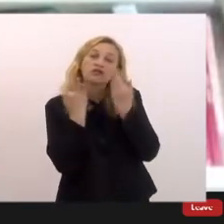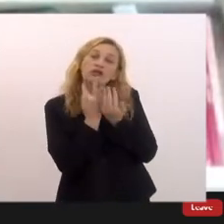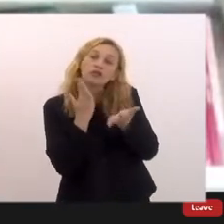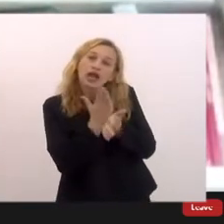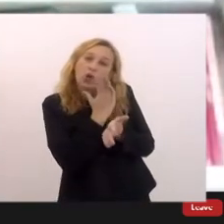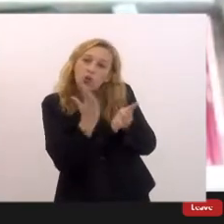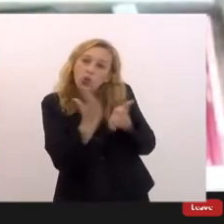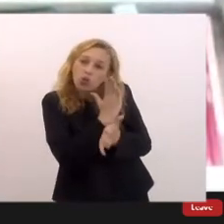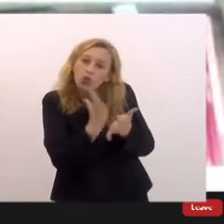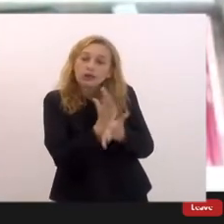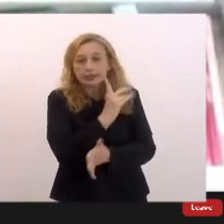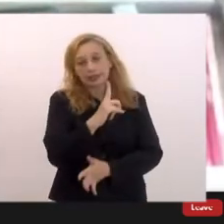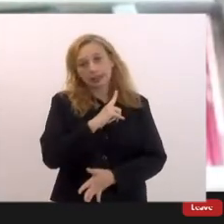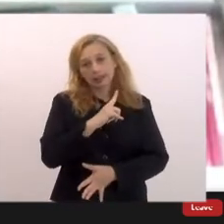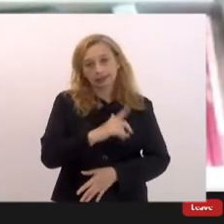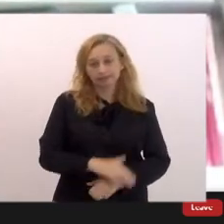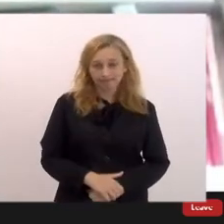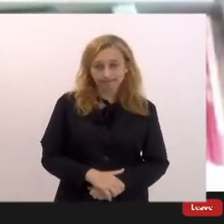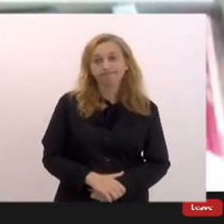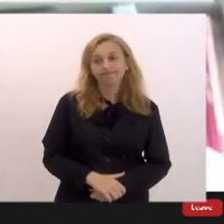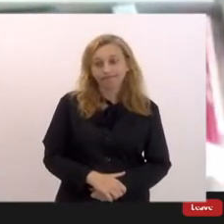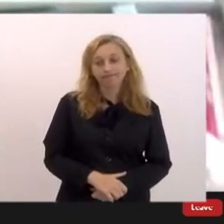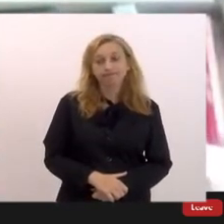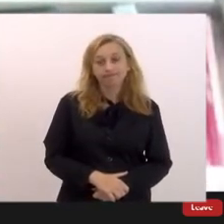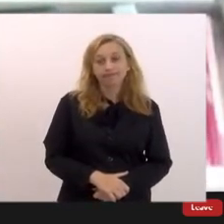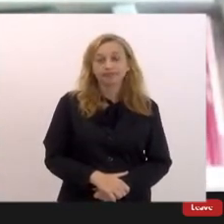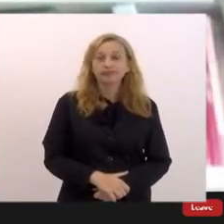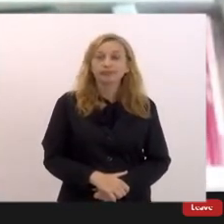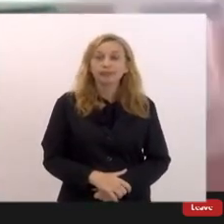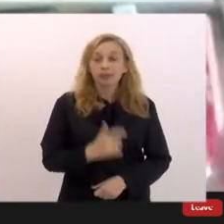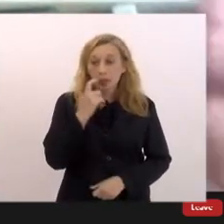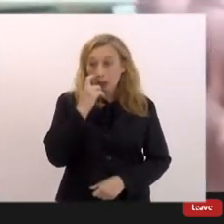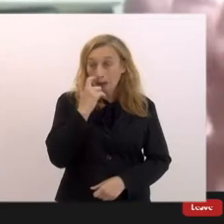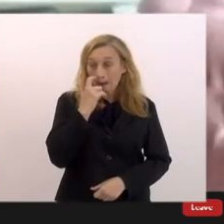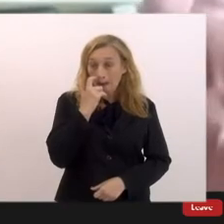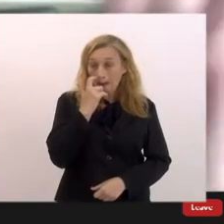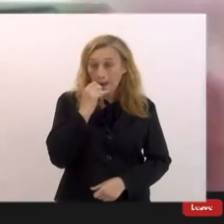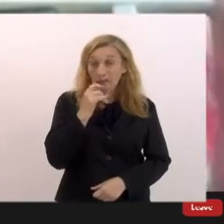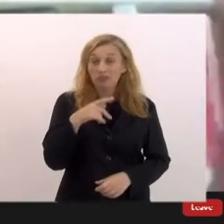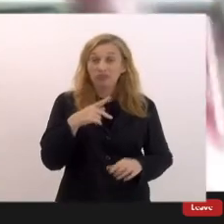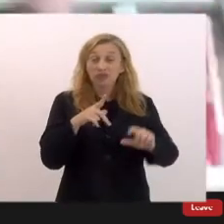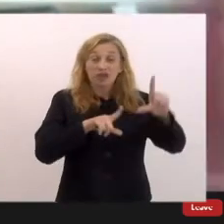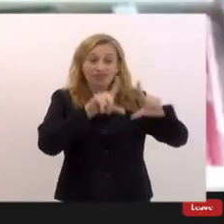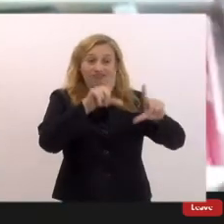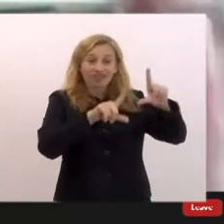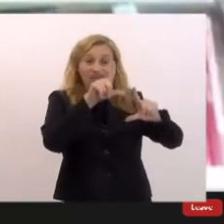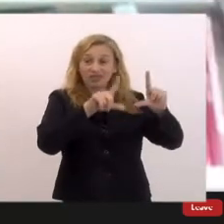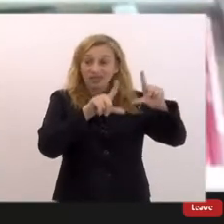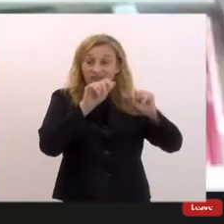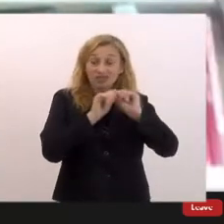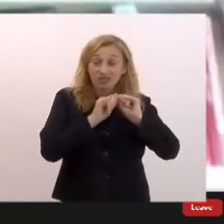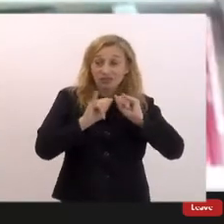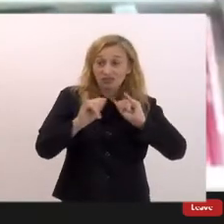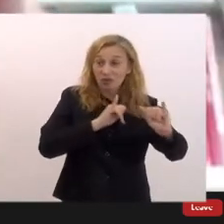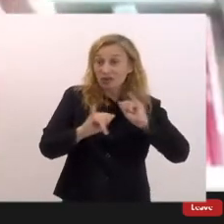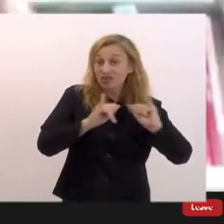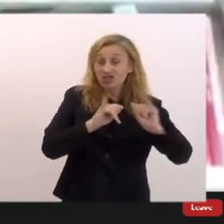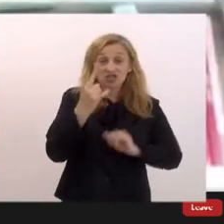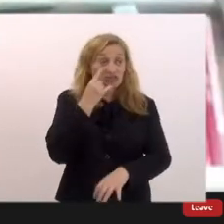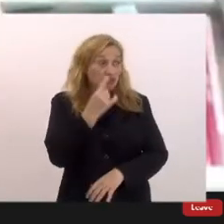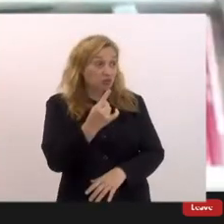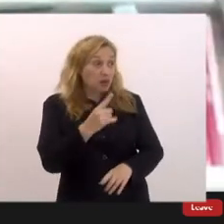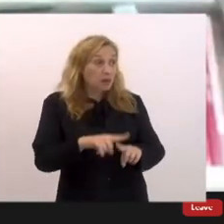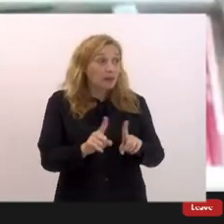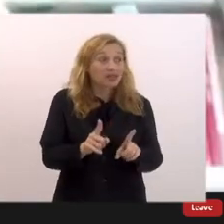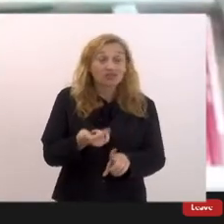famílias, estão? Nós vemos isso pela mídia. Incrivelmente, nós vemos isso pela mídia, mas não